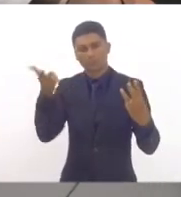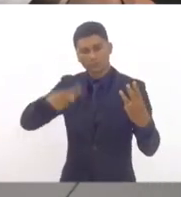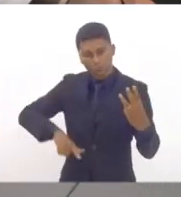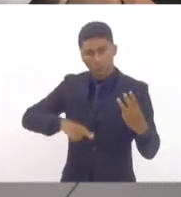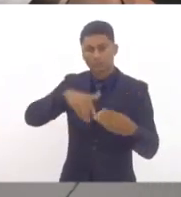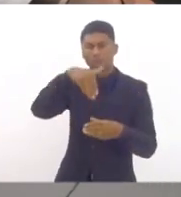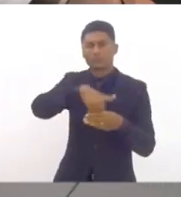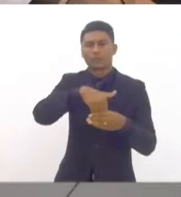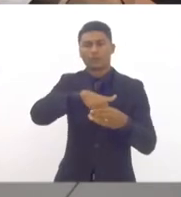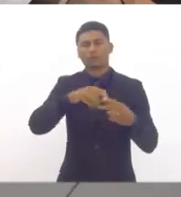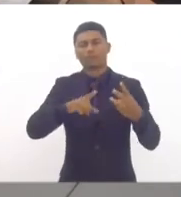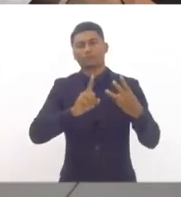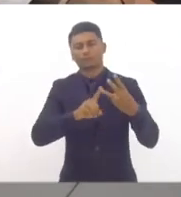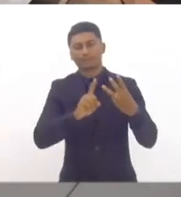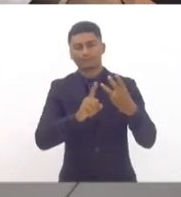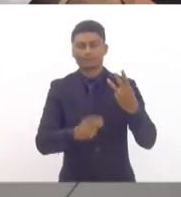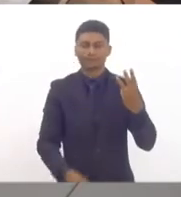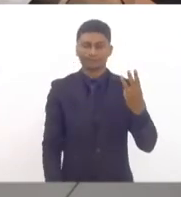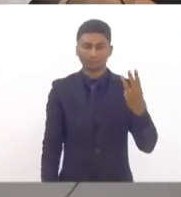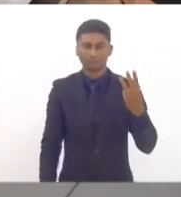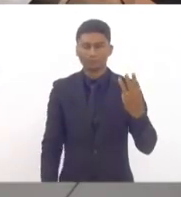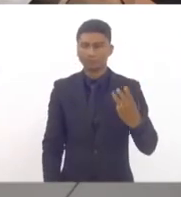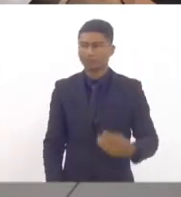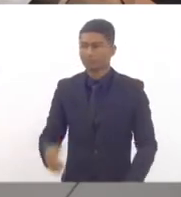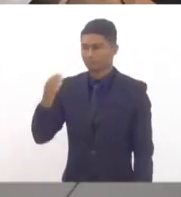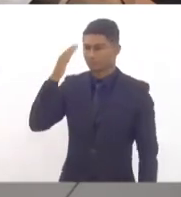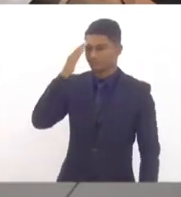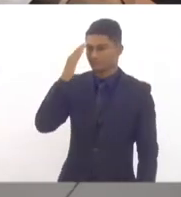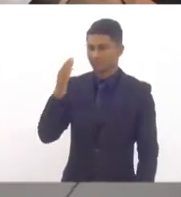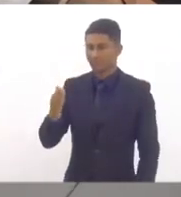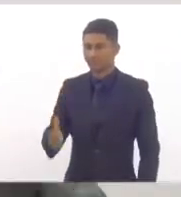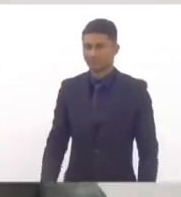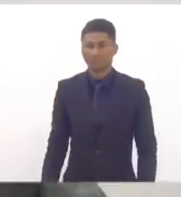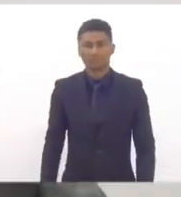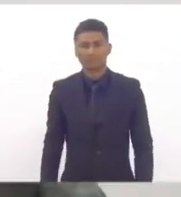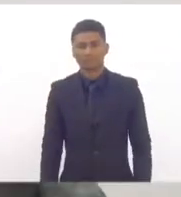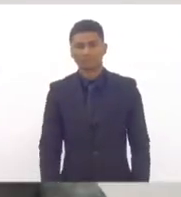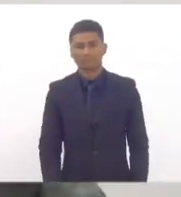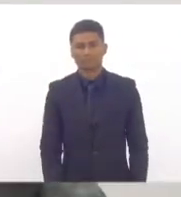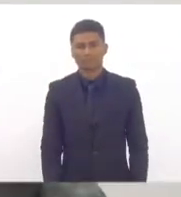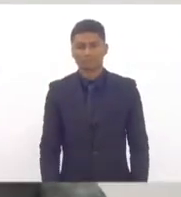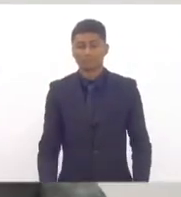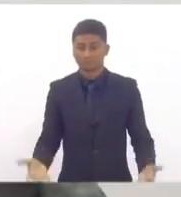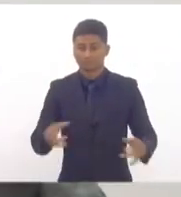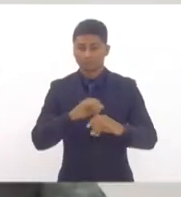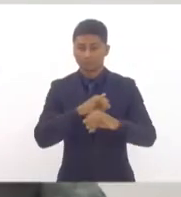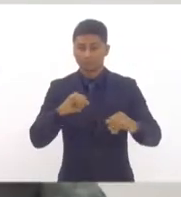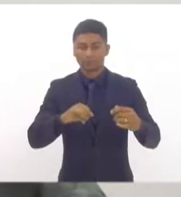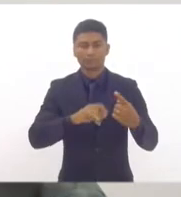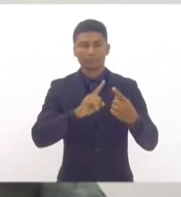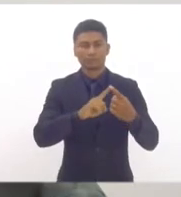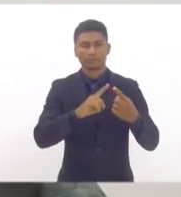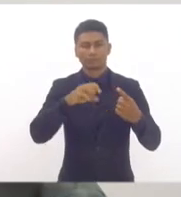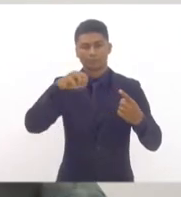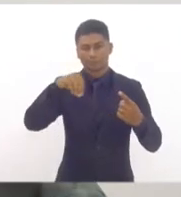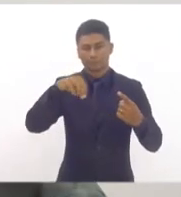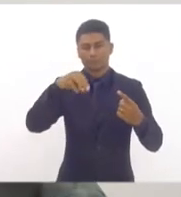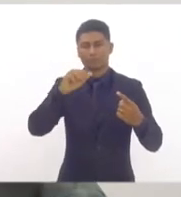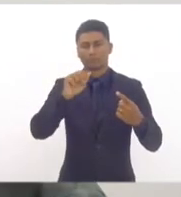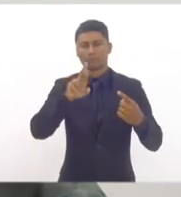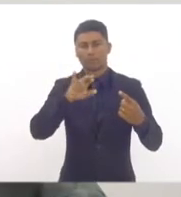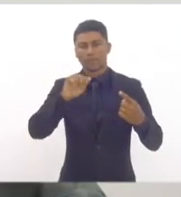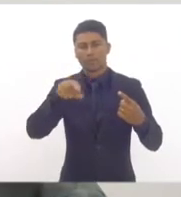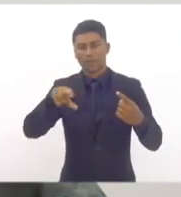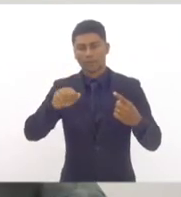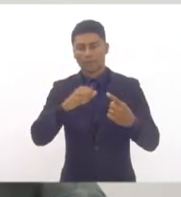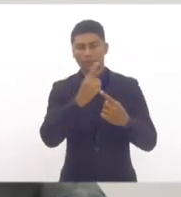votando na Caroline. Obrigado, doutor Paulo. Então, parcial, candidata Mariana de Andrade, um